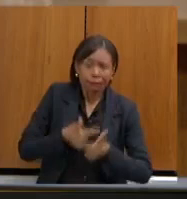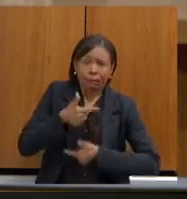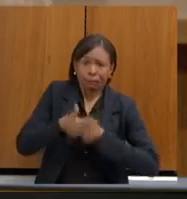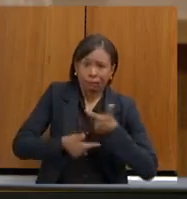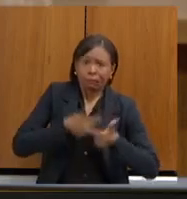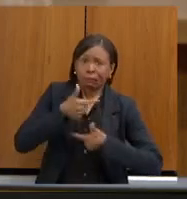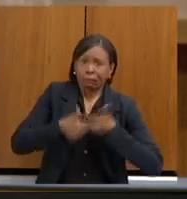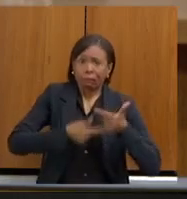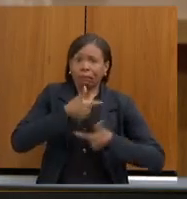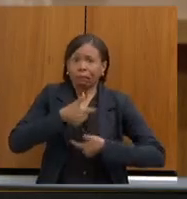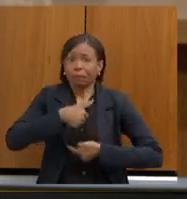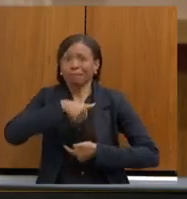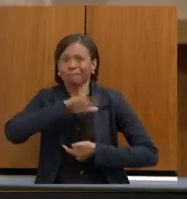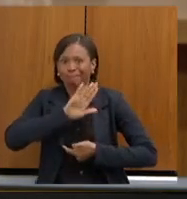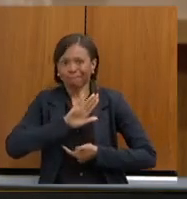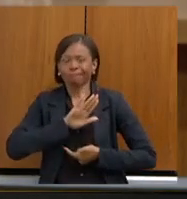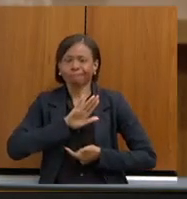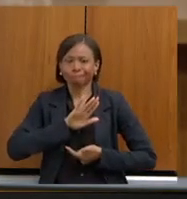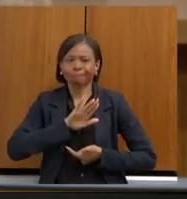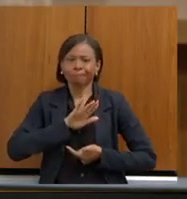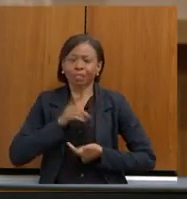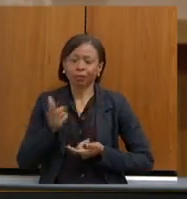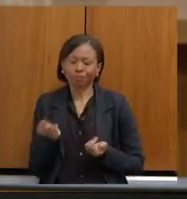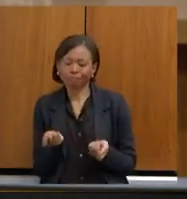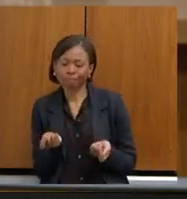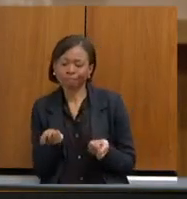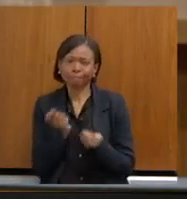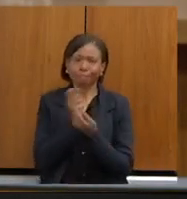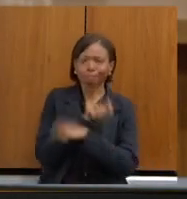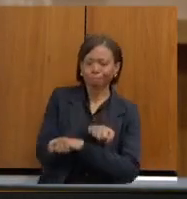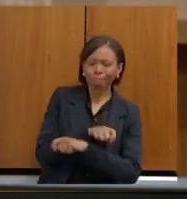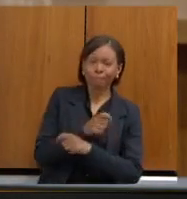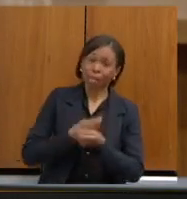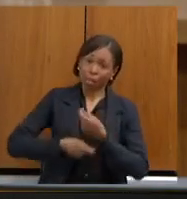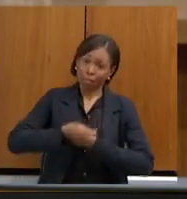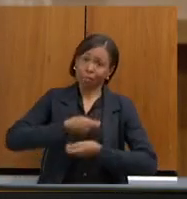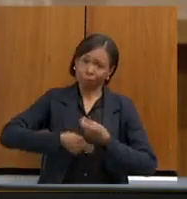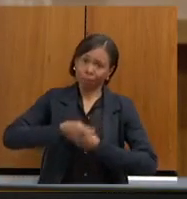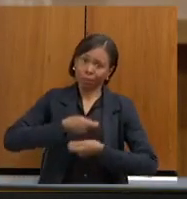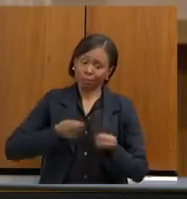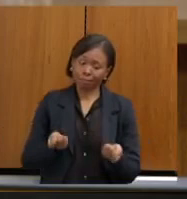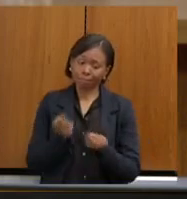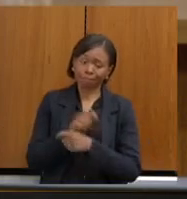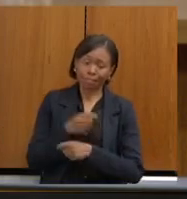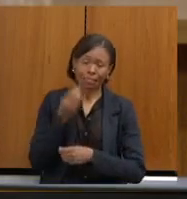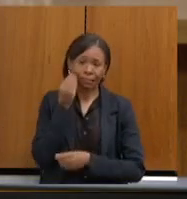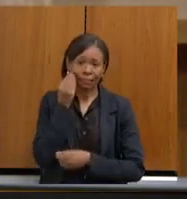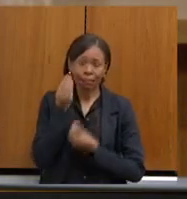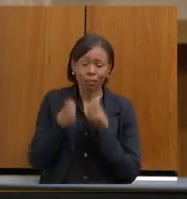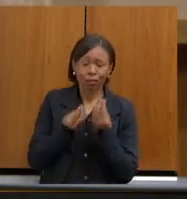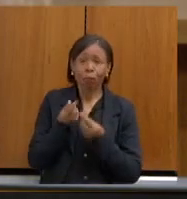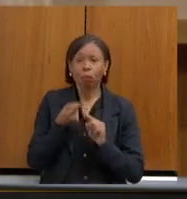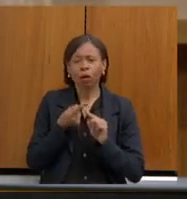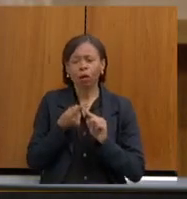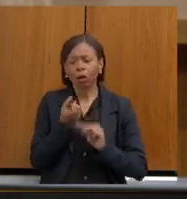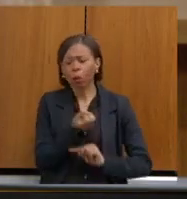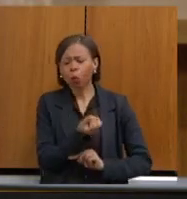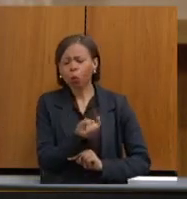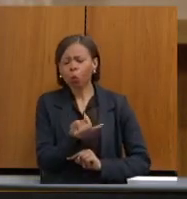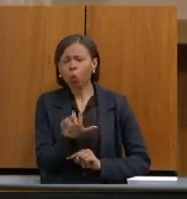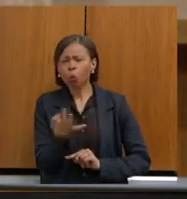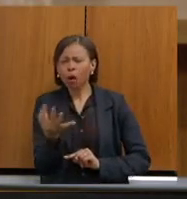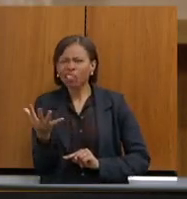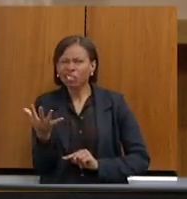uma reengenharia da nossa administração e nós estamos colocando aqui que nós estamos com números próximos